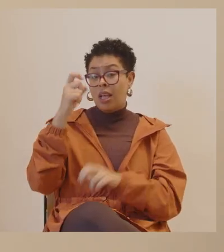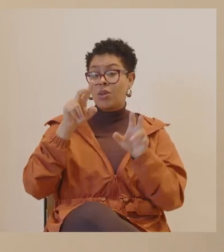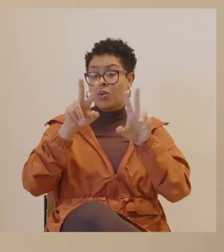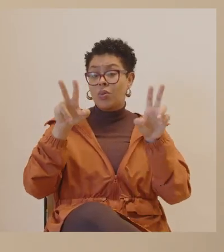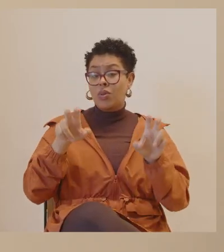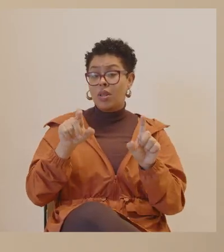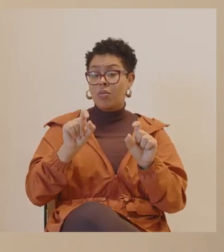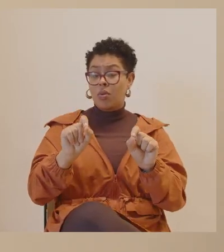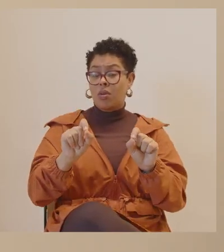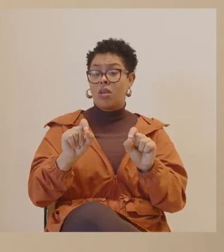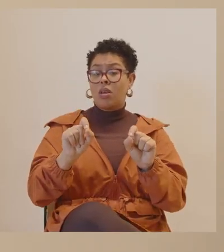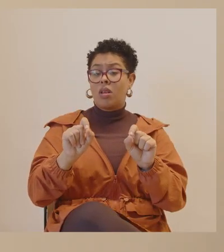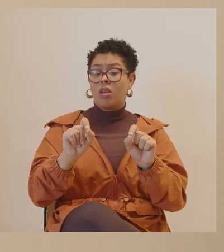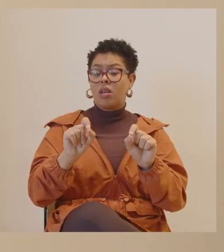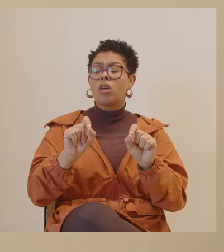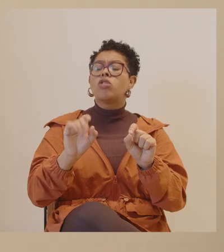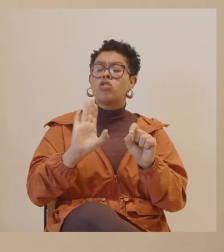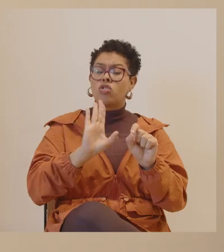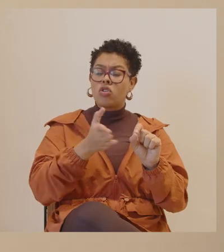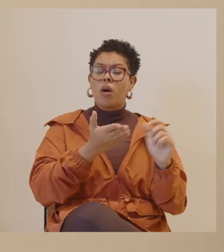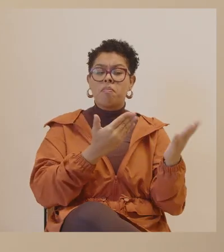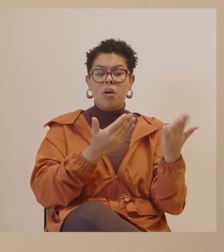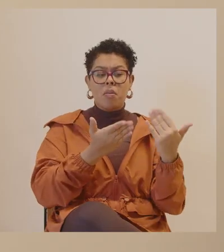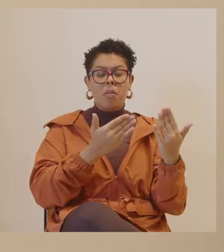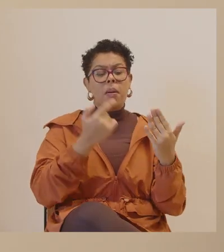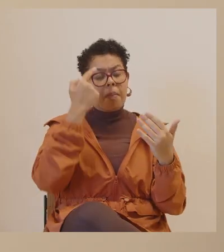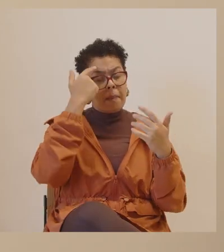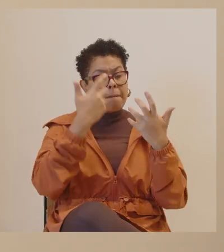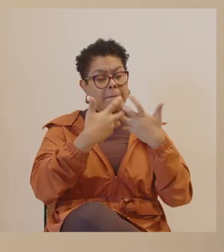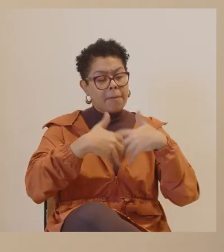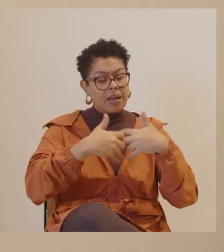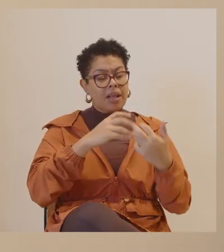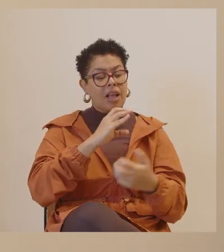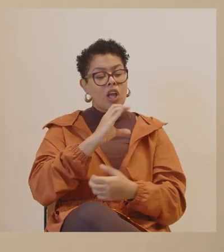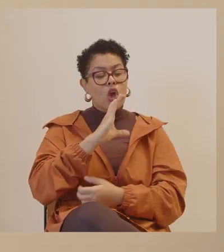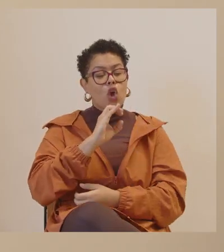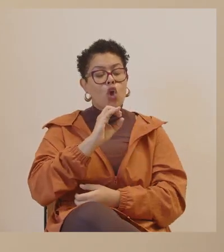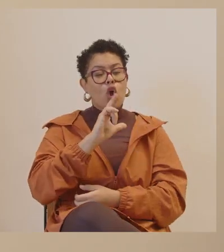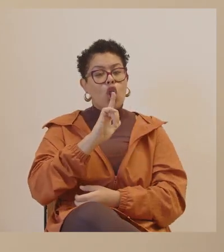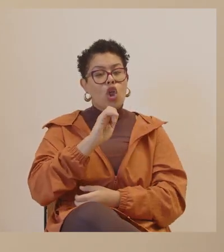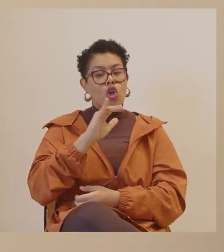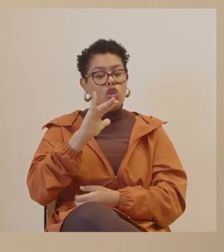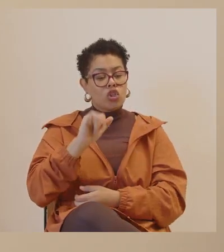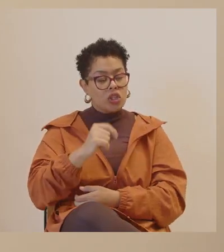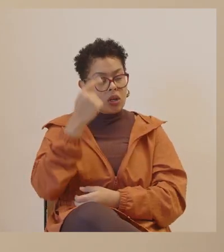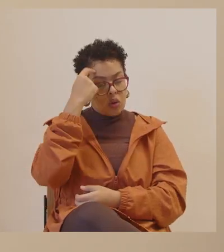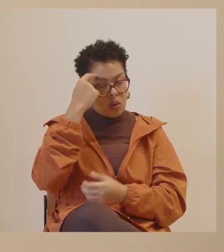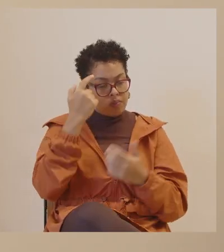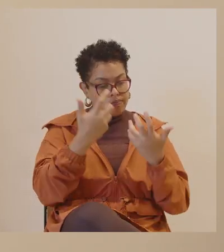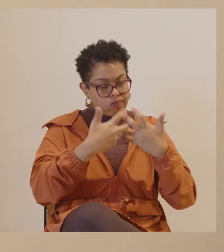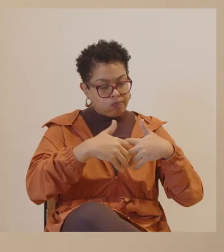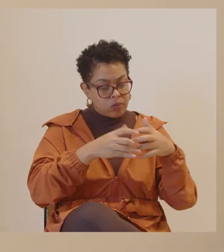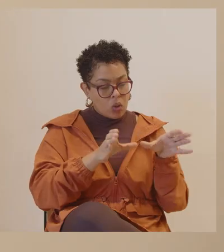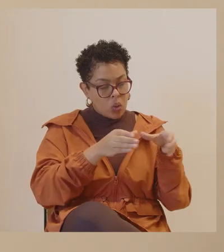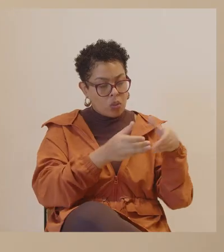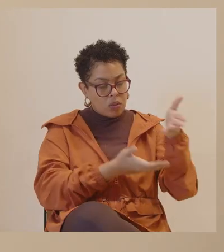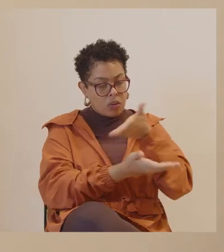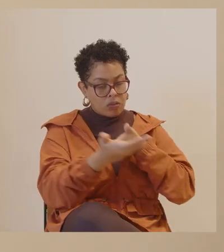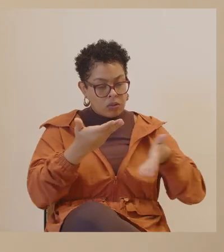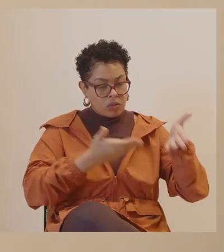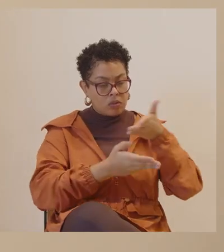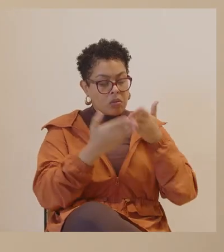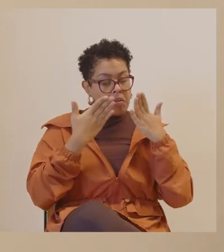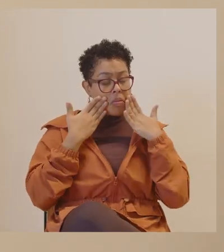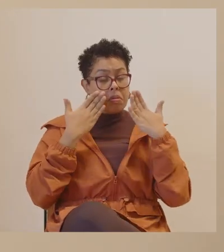trabalhado muito nas nossas conversas é pensar a ecologia como um sistema de relações. Então, isso vai aparecer bastante na